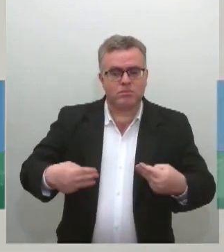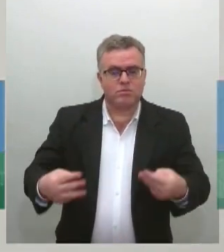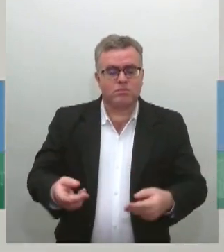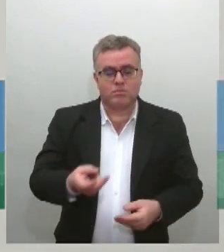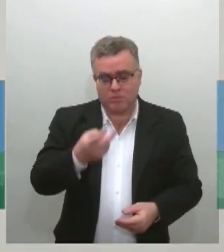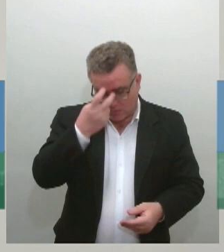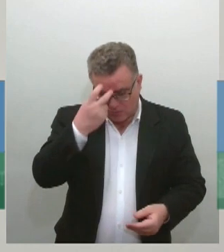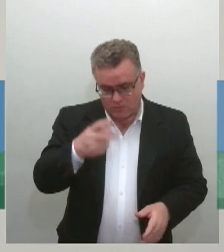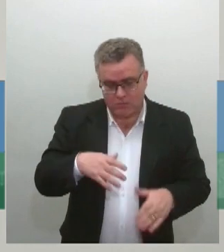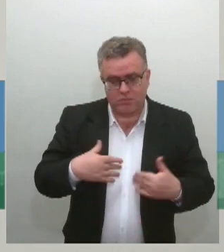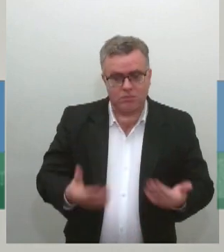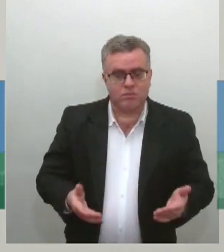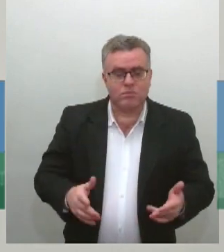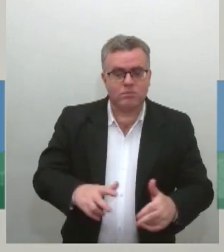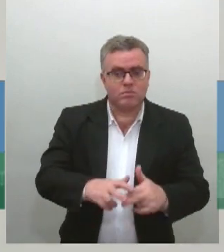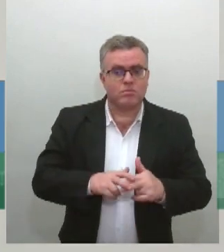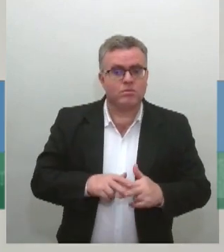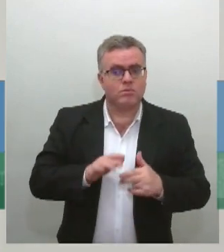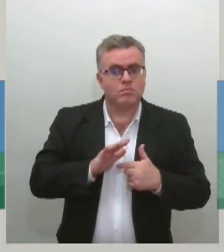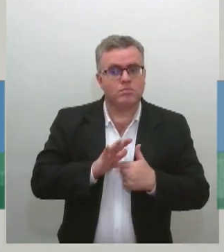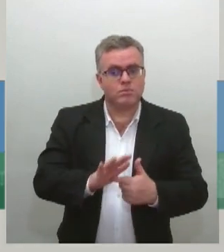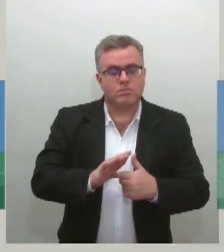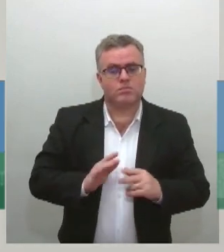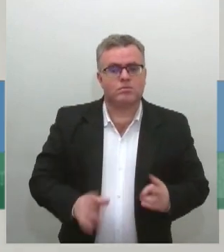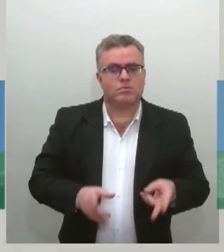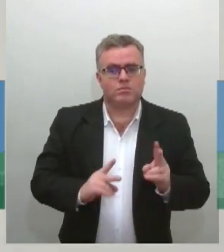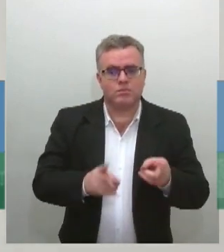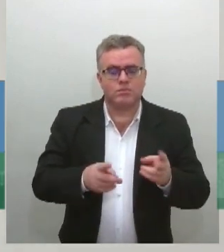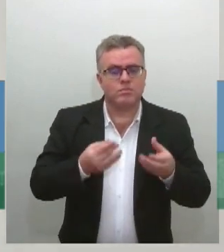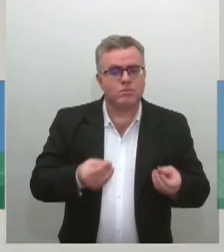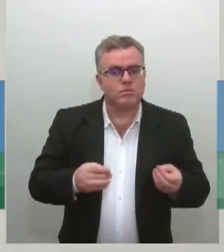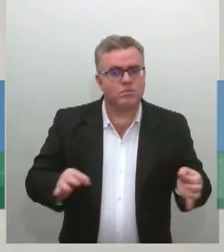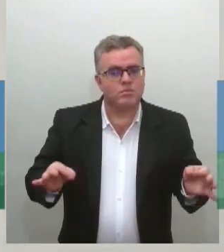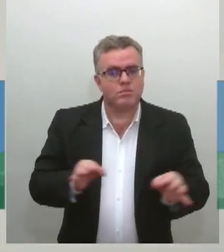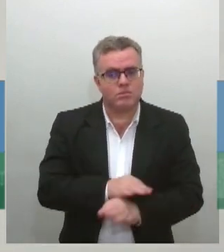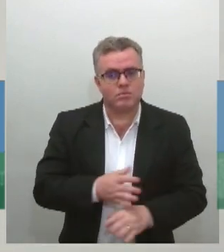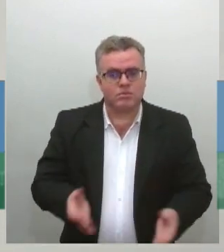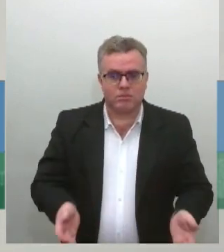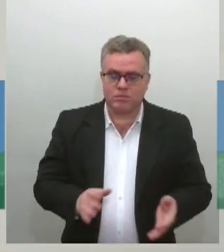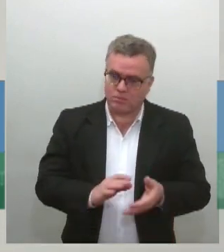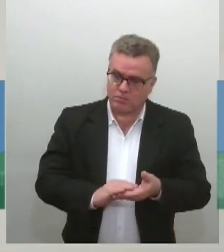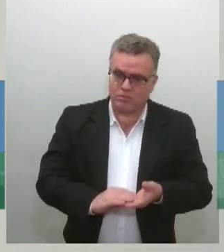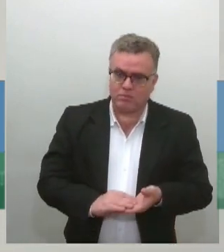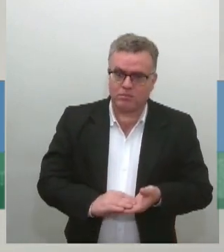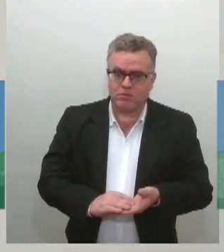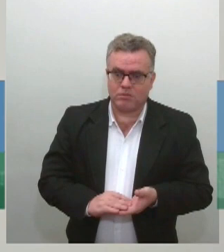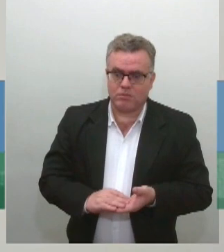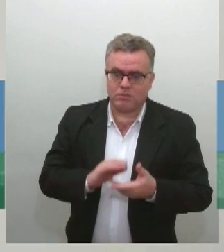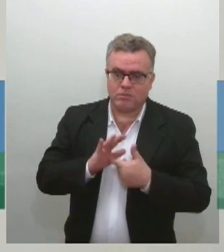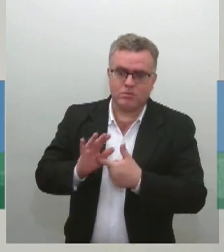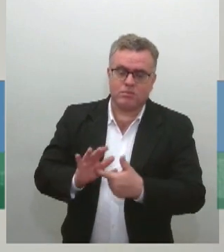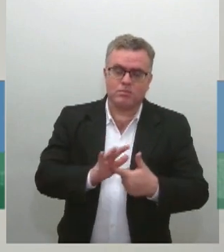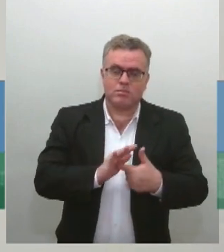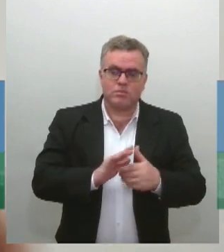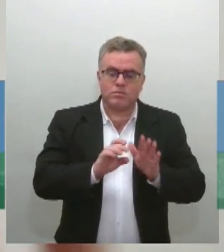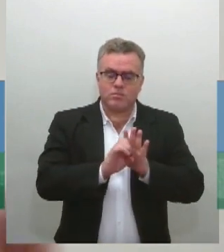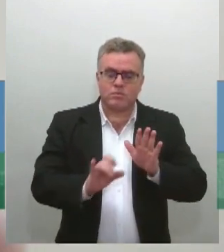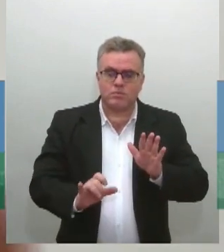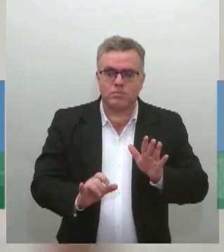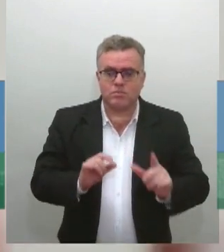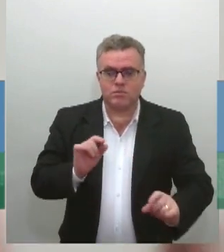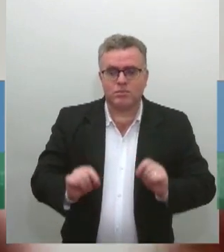pensamos aí no Plano Nacional dos Comitês de Cultura, tá? Através de edital serão implementados.